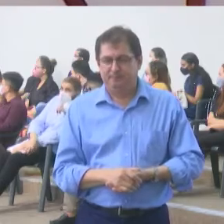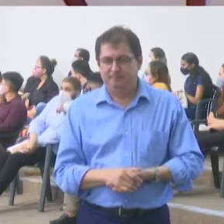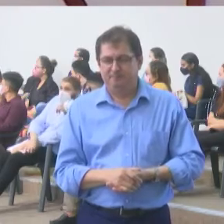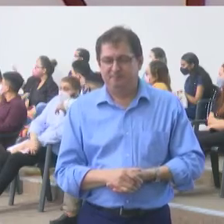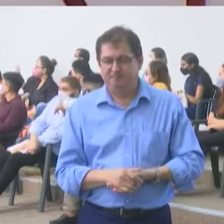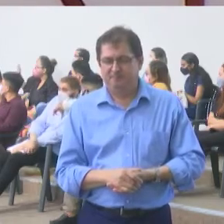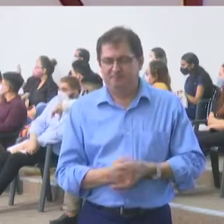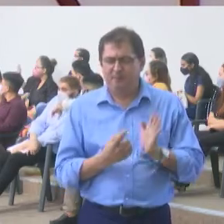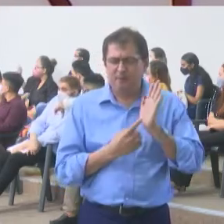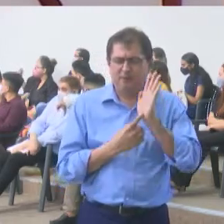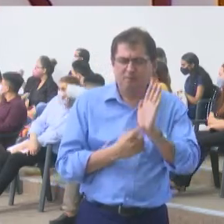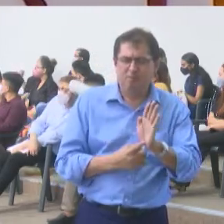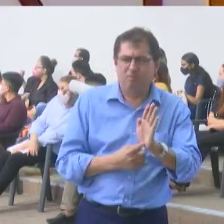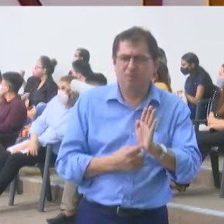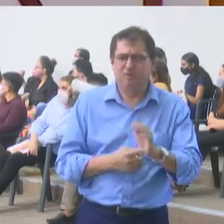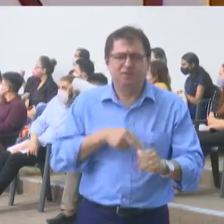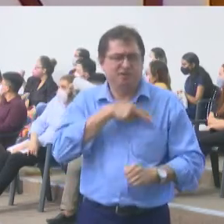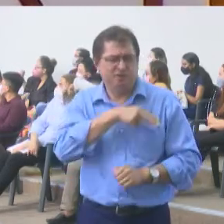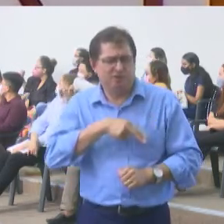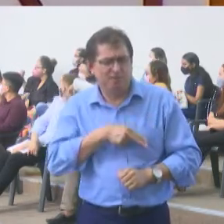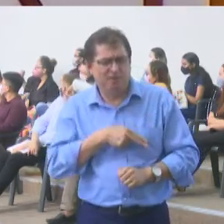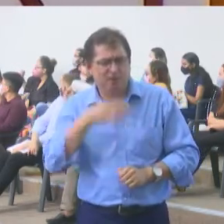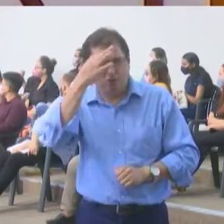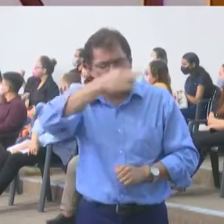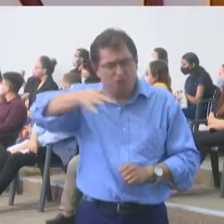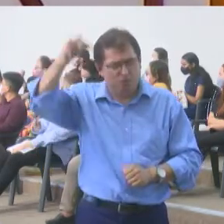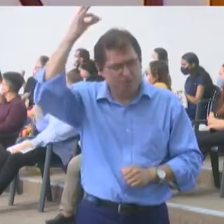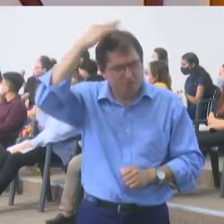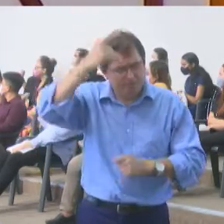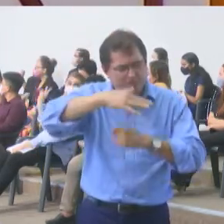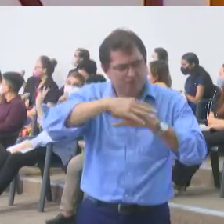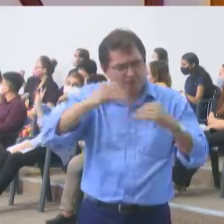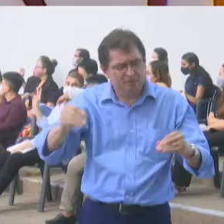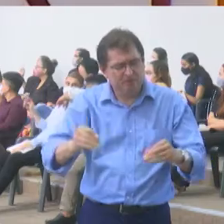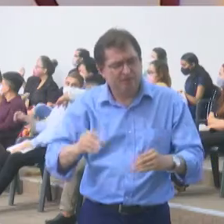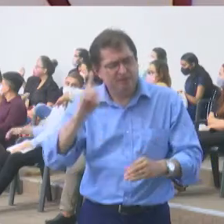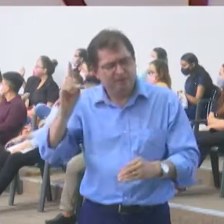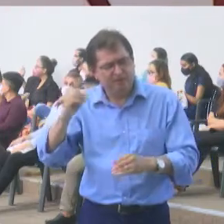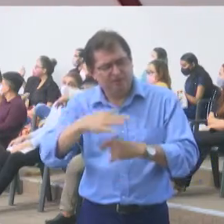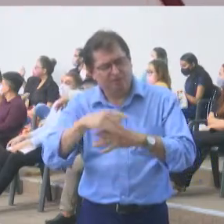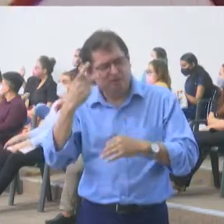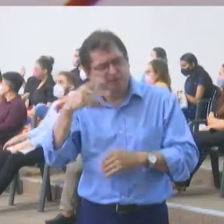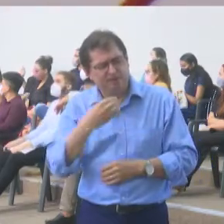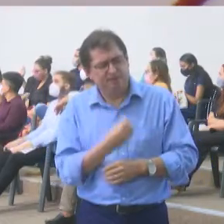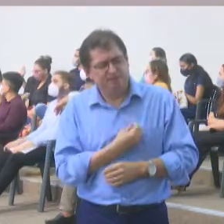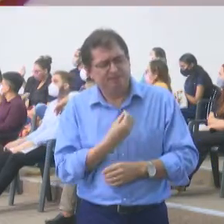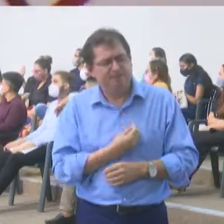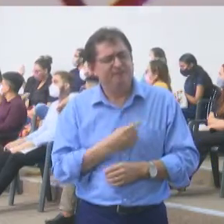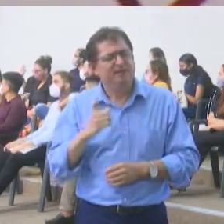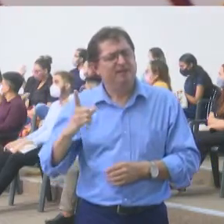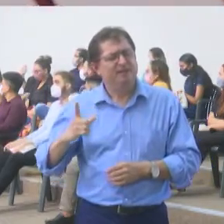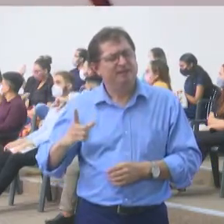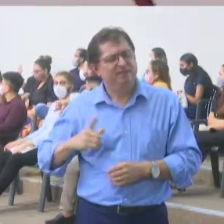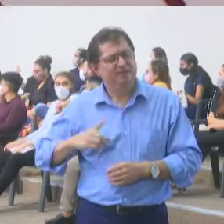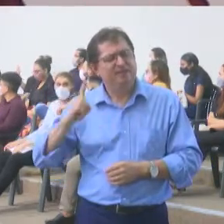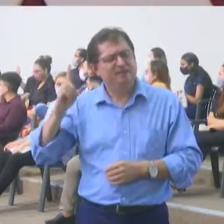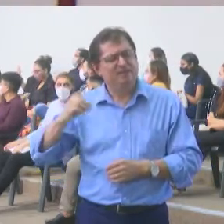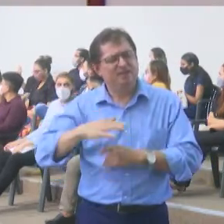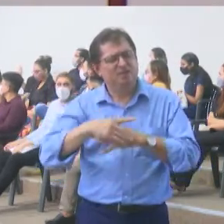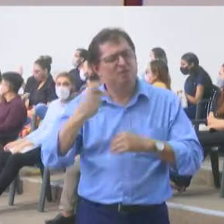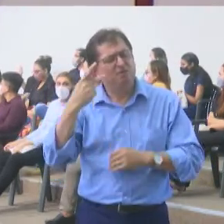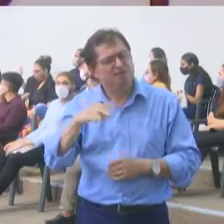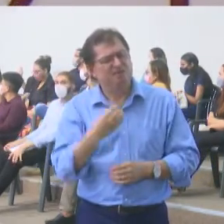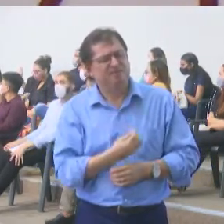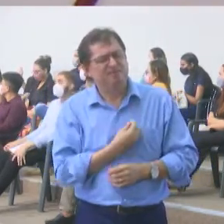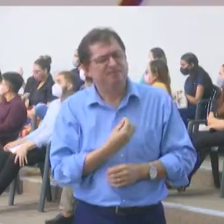cura. Pai, faz isso aqui nessa manhã. Deus tem cura para você. Deus tem cura para você. Noemi,